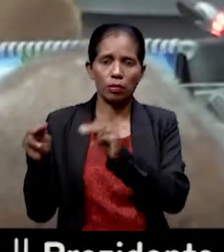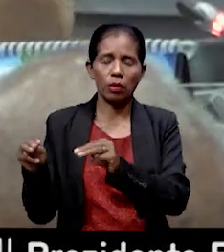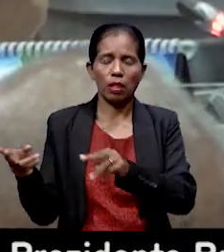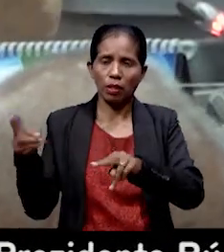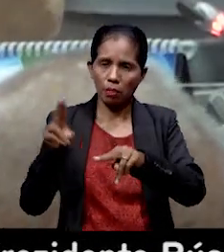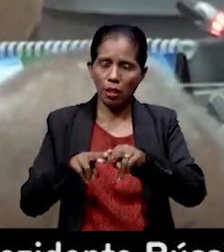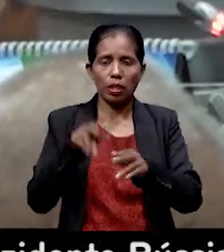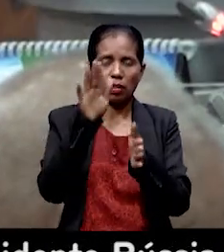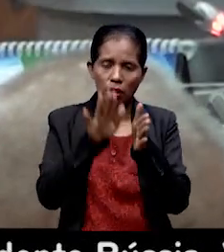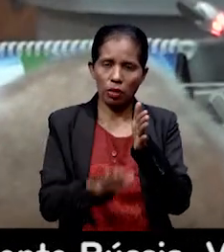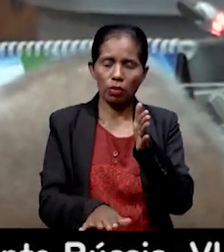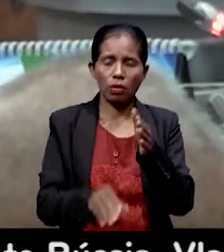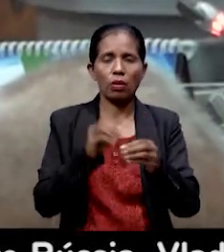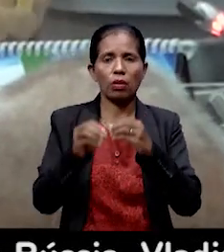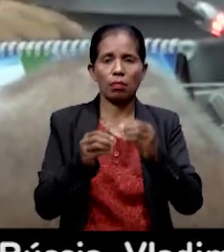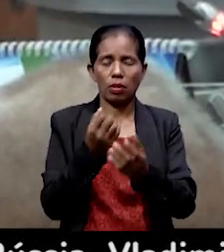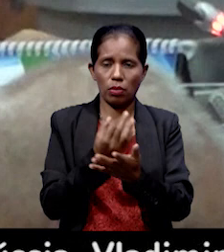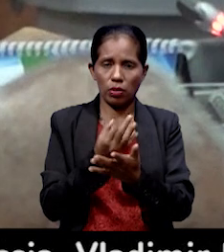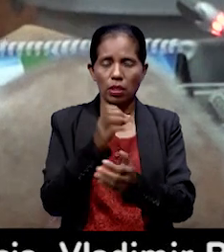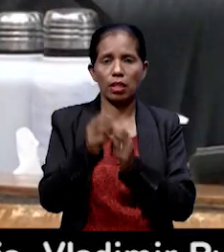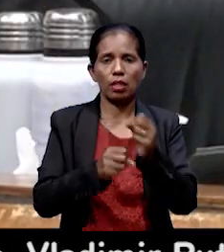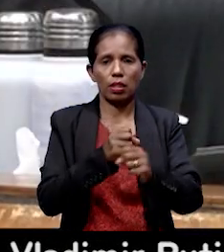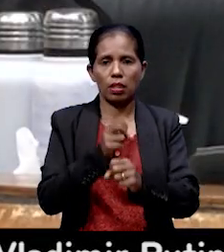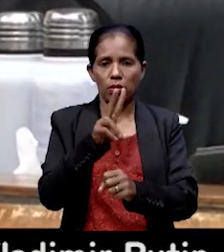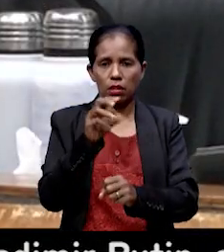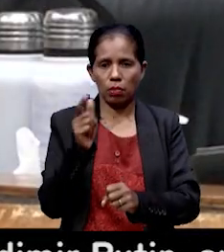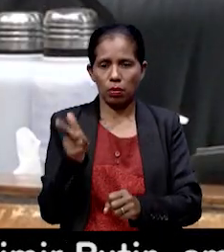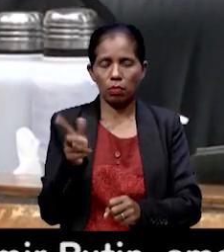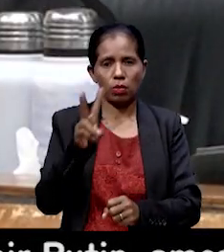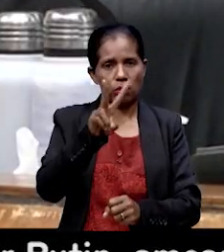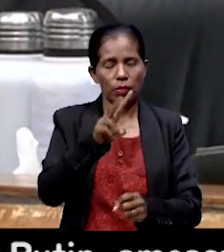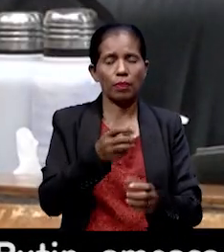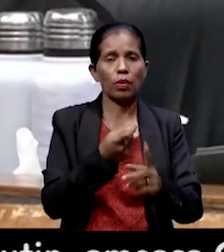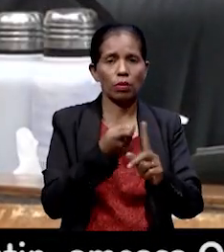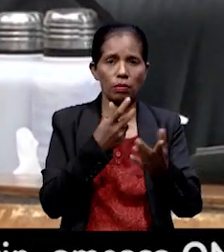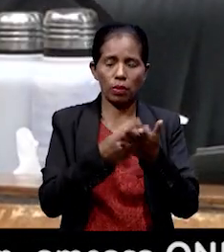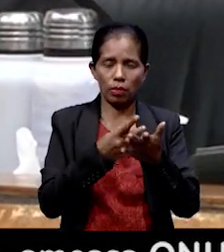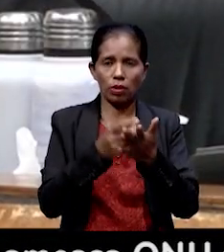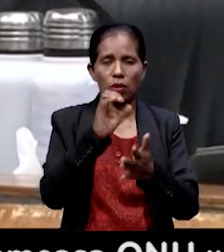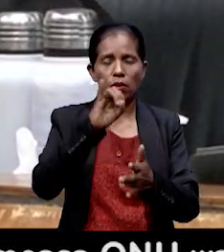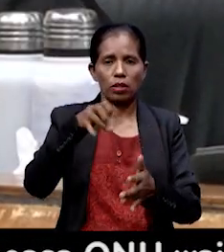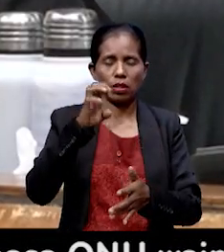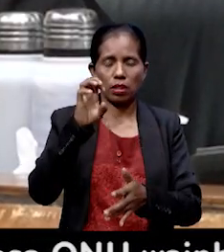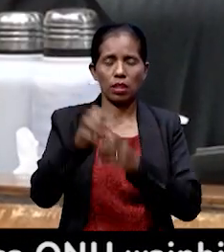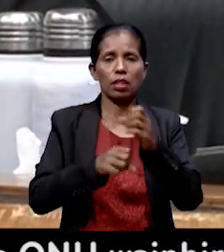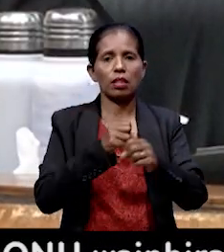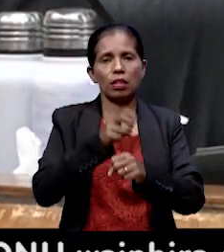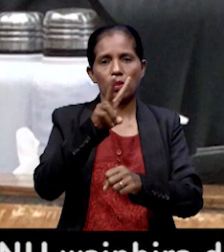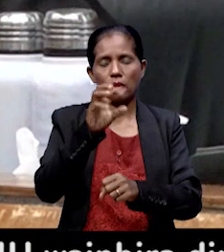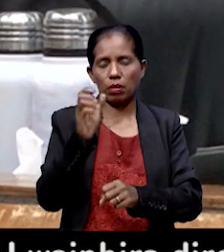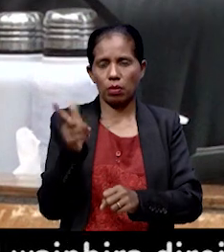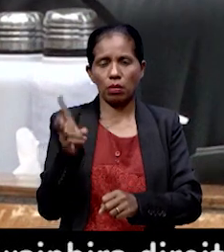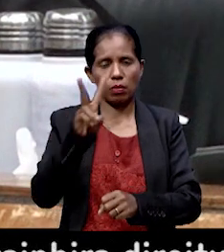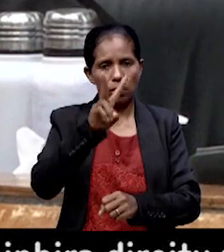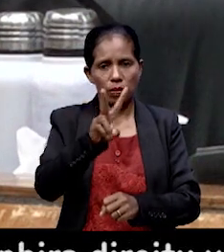halo redução ba orsamentu tinan rihun ruar wanulu resin ruar nian. Husi proposta orsamentu geral Estado tinan rihun rua rua nulu resin rua